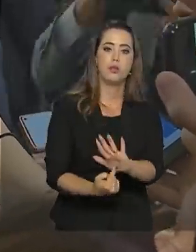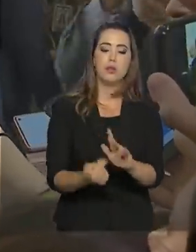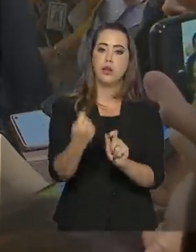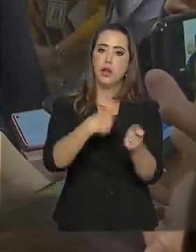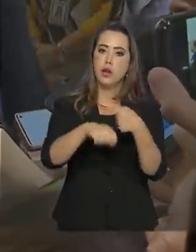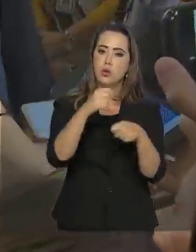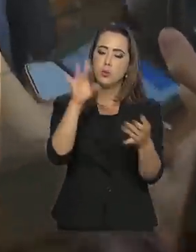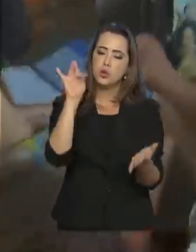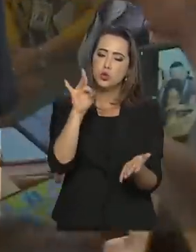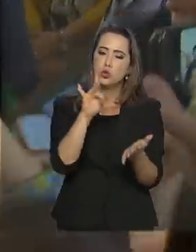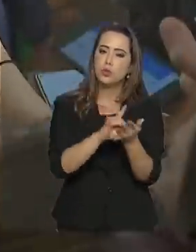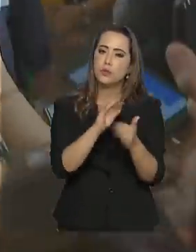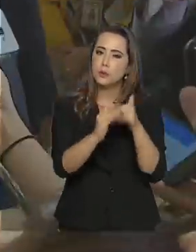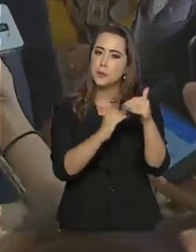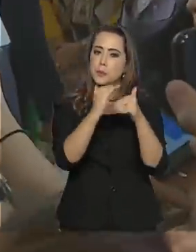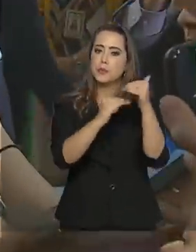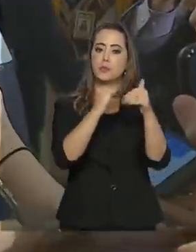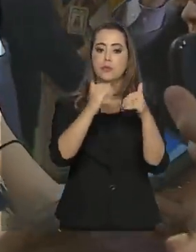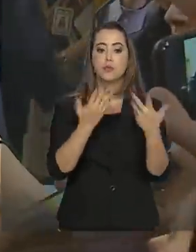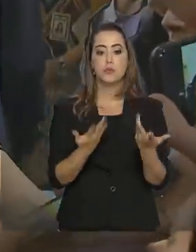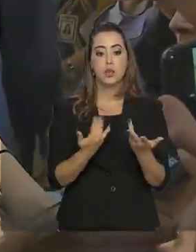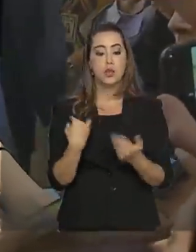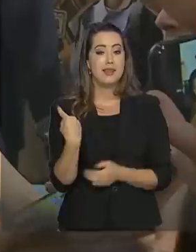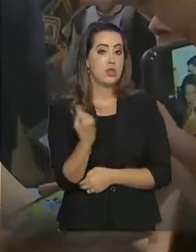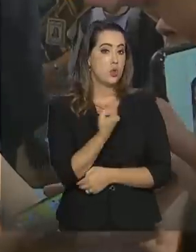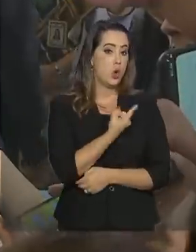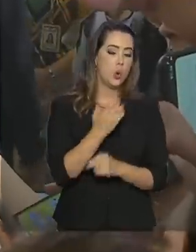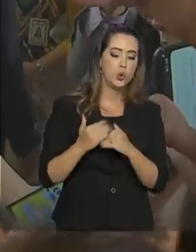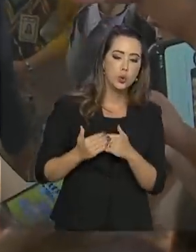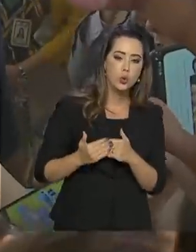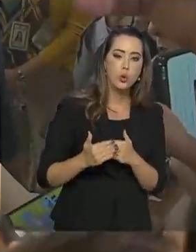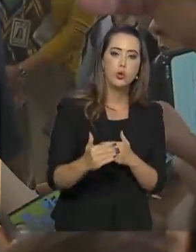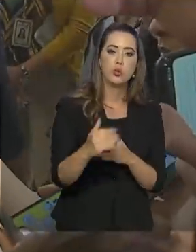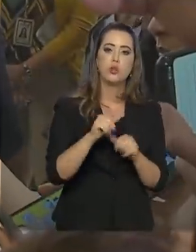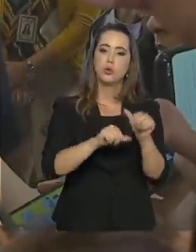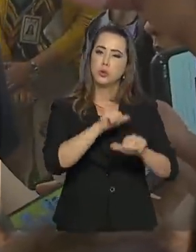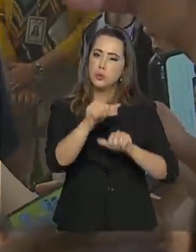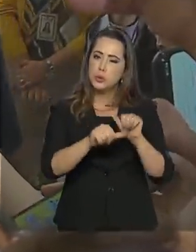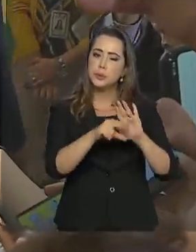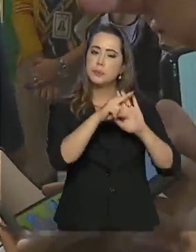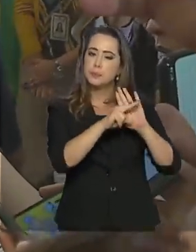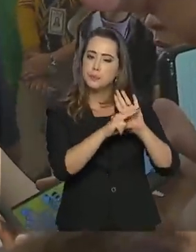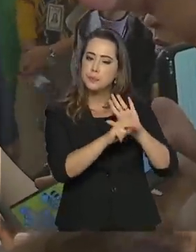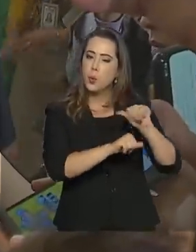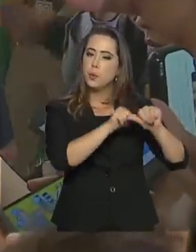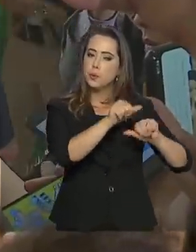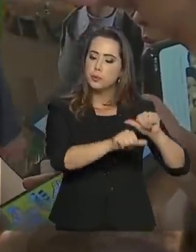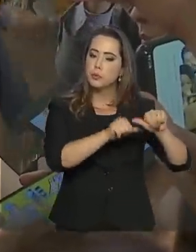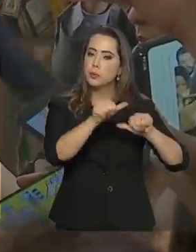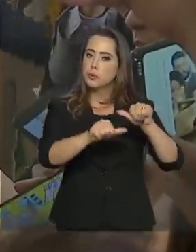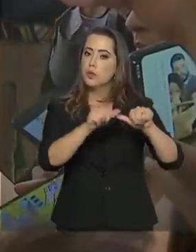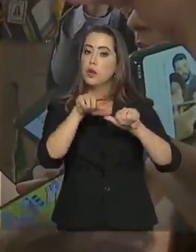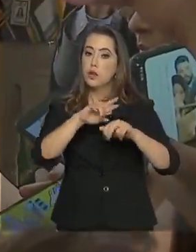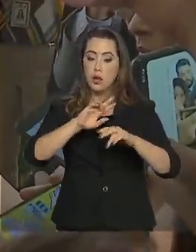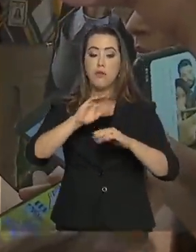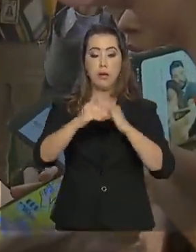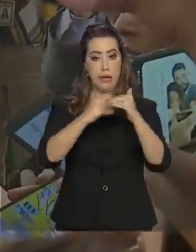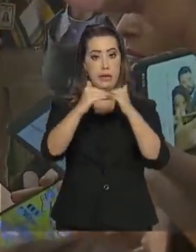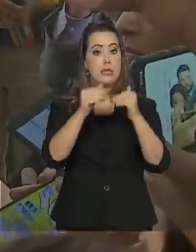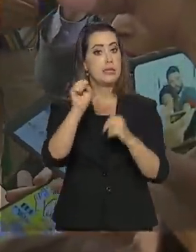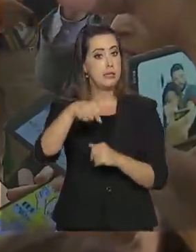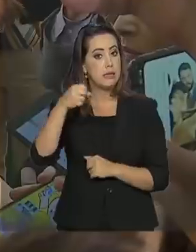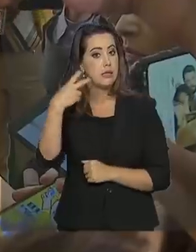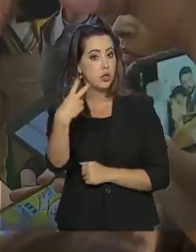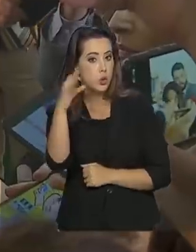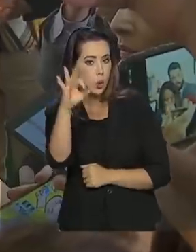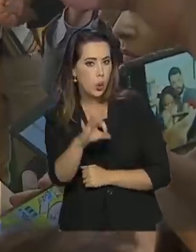reacelerando. Se nós mantivermos as reformas, ela vai crescer os 2%, a